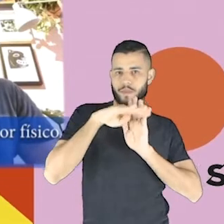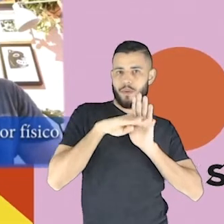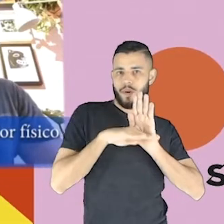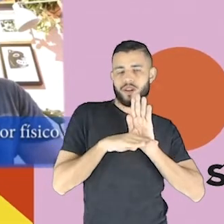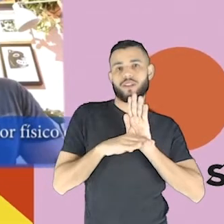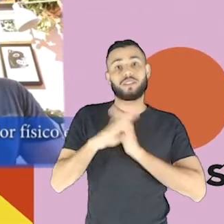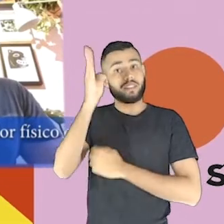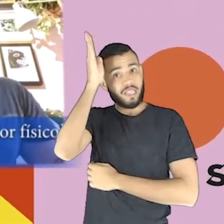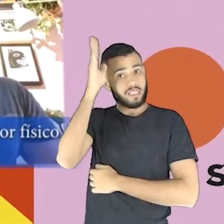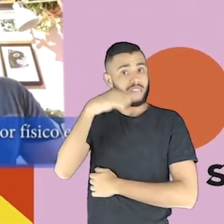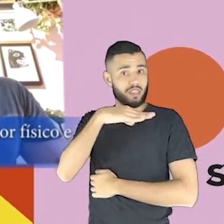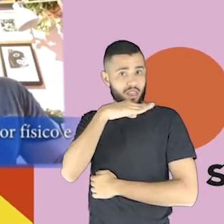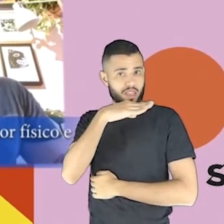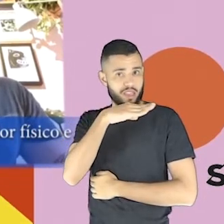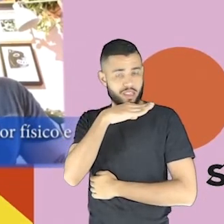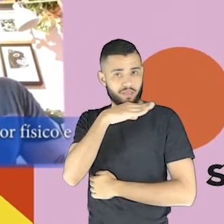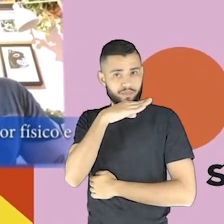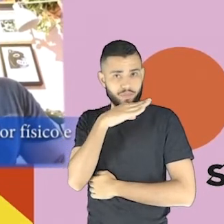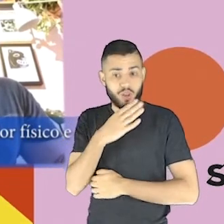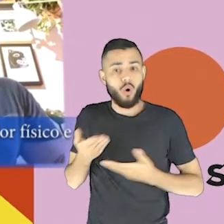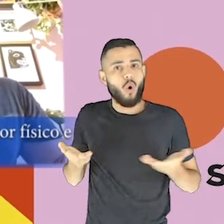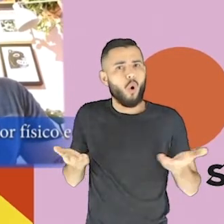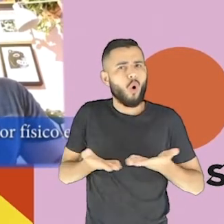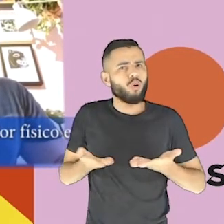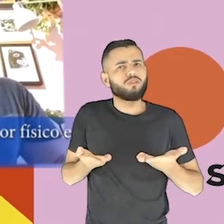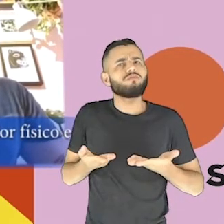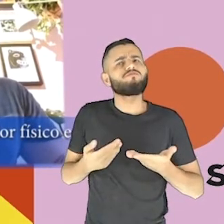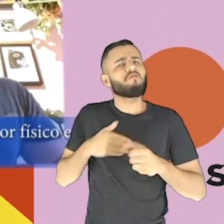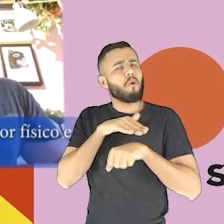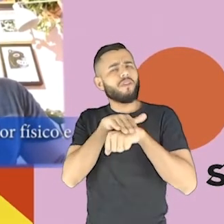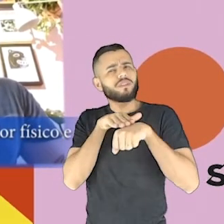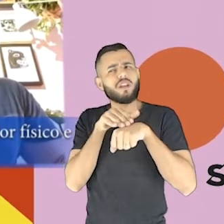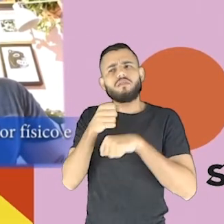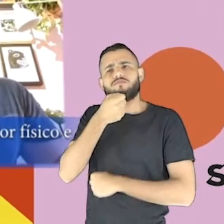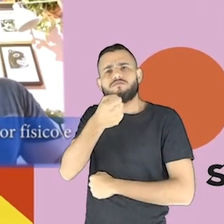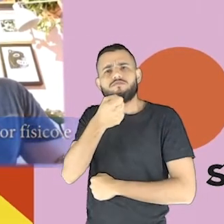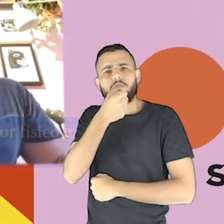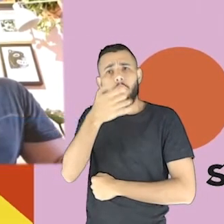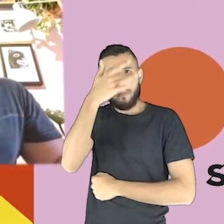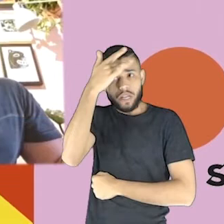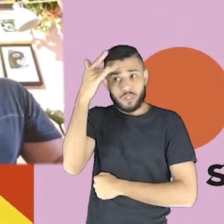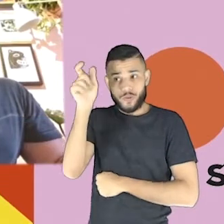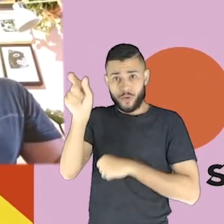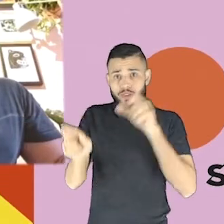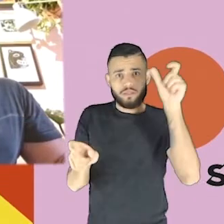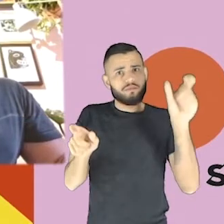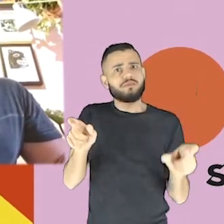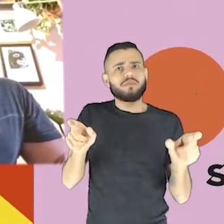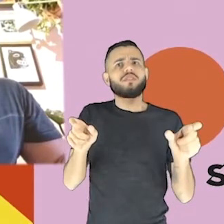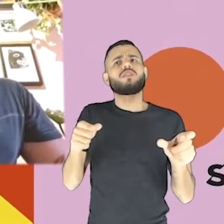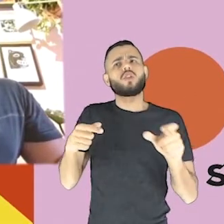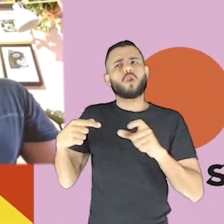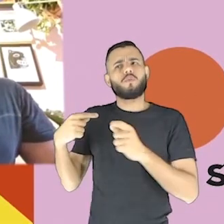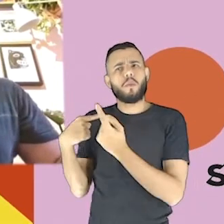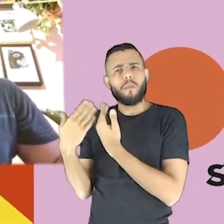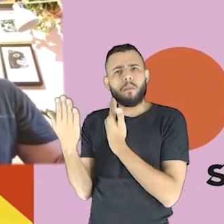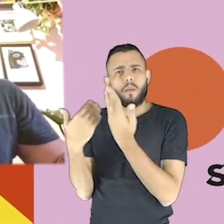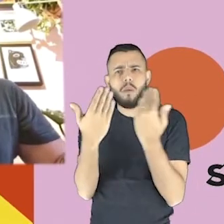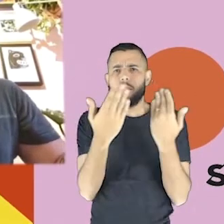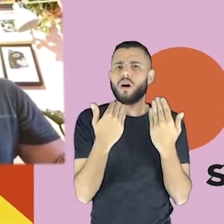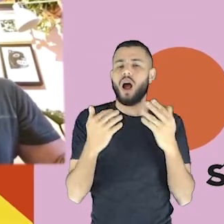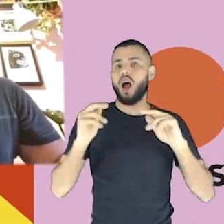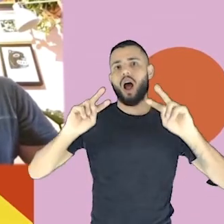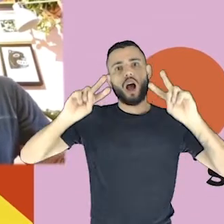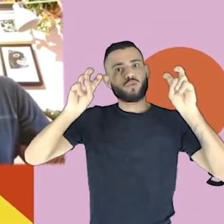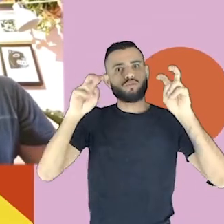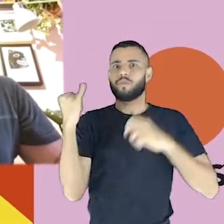Santana, né? E iremos falar e entrevistar pessoas que trarão para nós assuntos relevantes